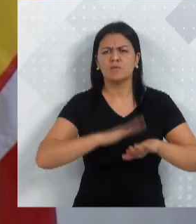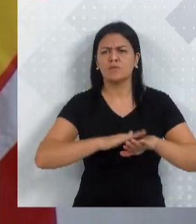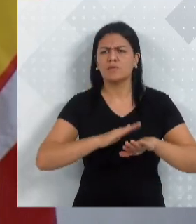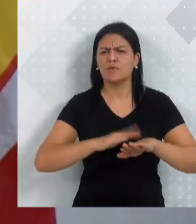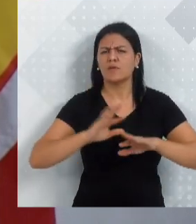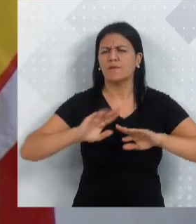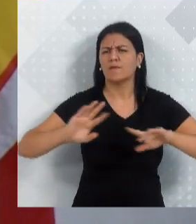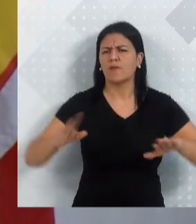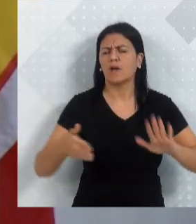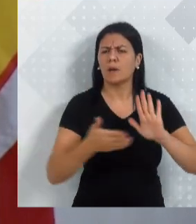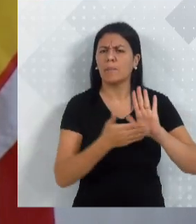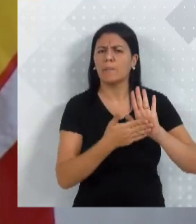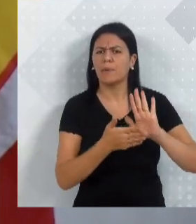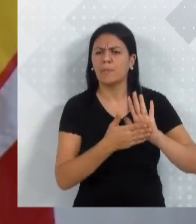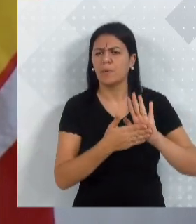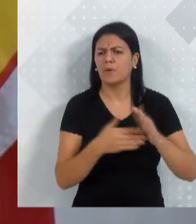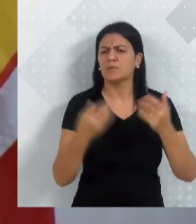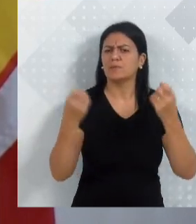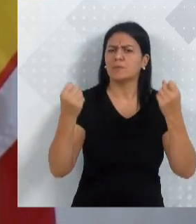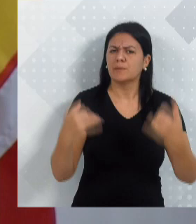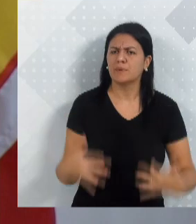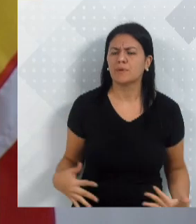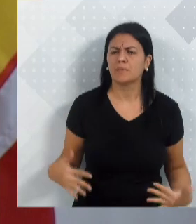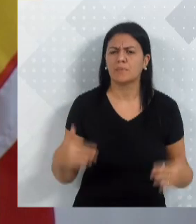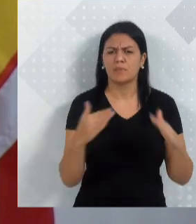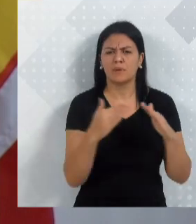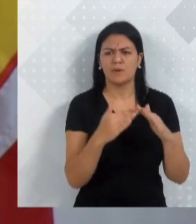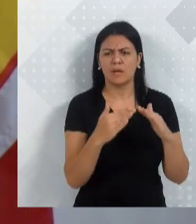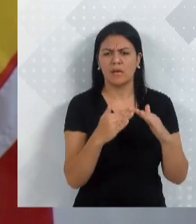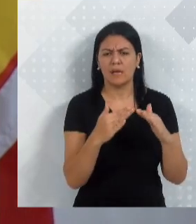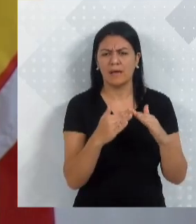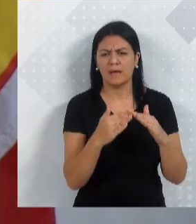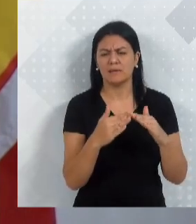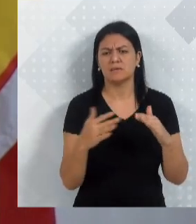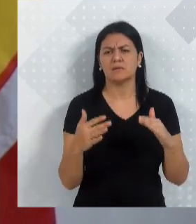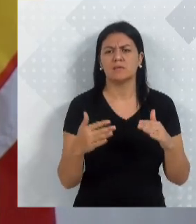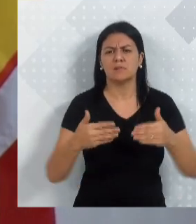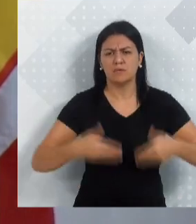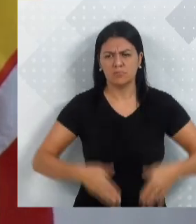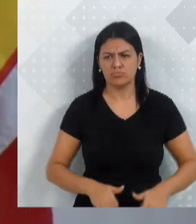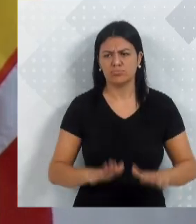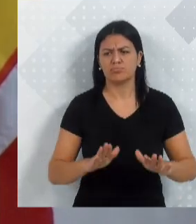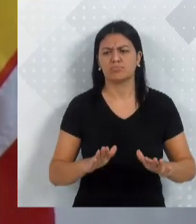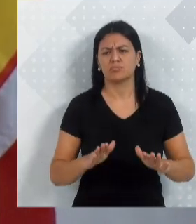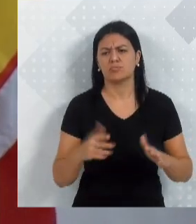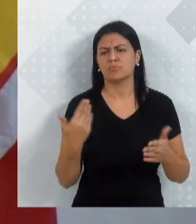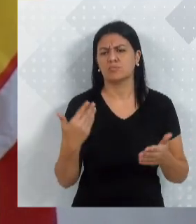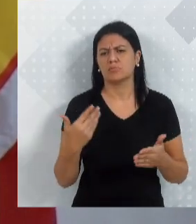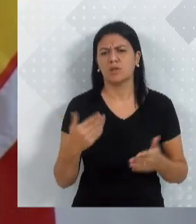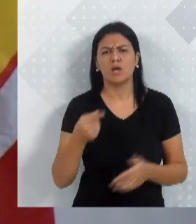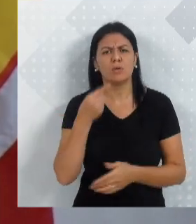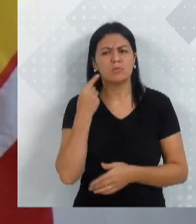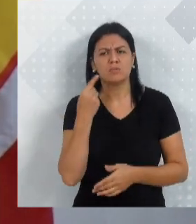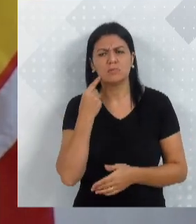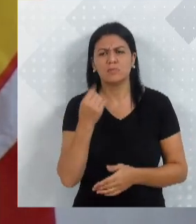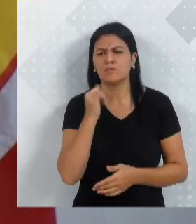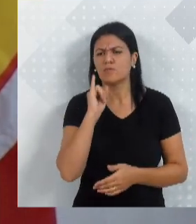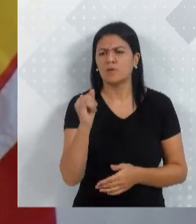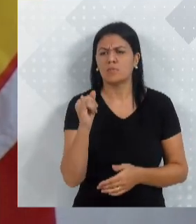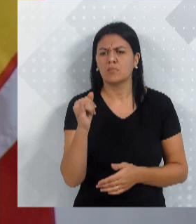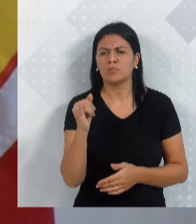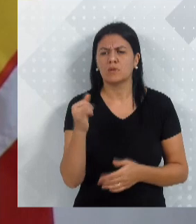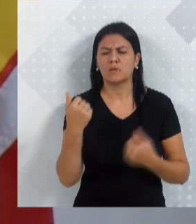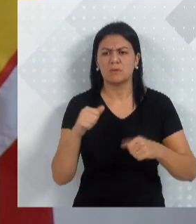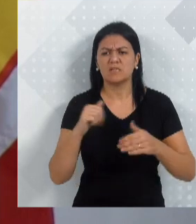ocasião, disse que a questão da casa de maternidade, o próprio vereador Lanzarin era para ter tirado, que ele já tinha dito que não queriam, né, porque há ali